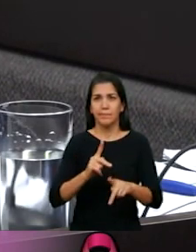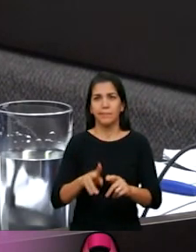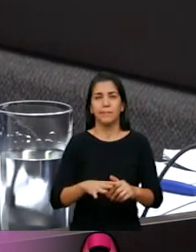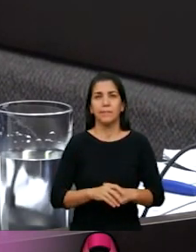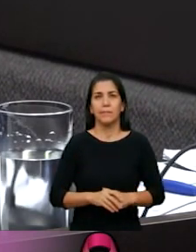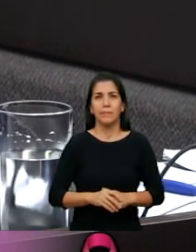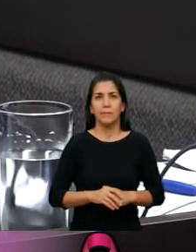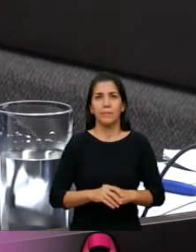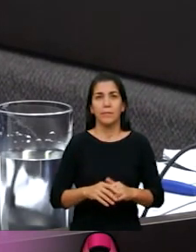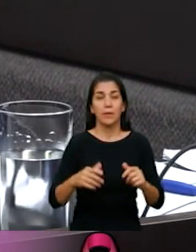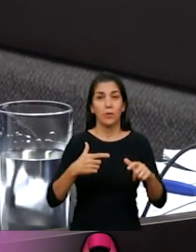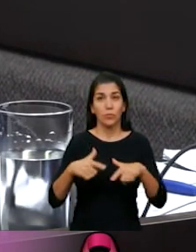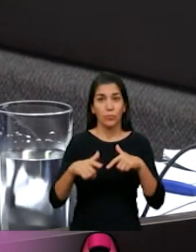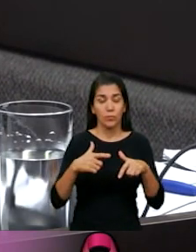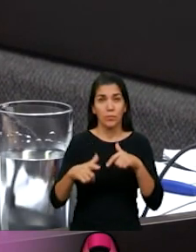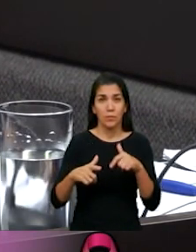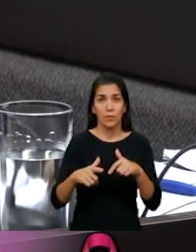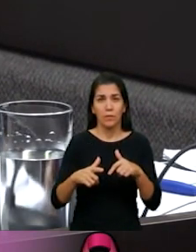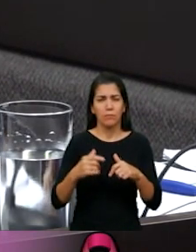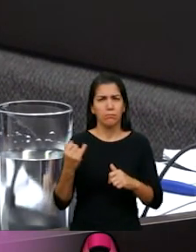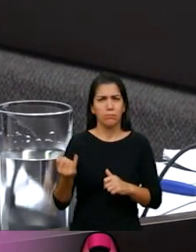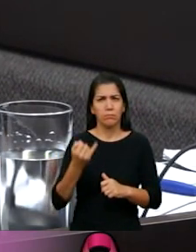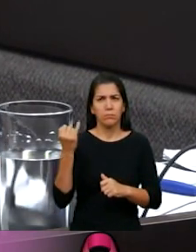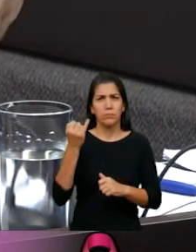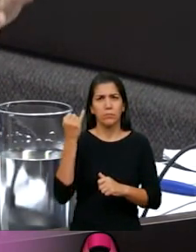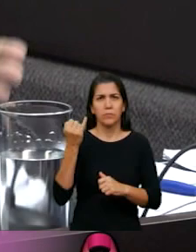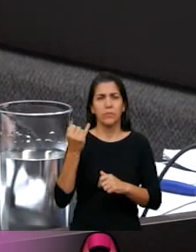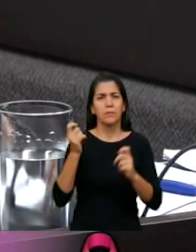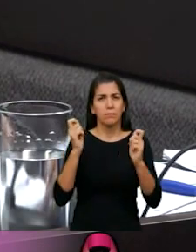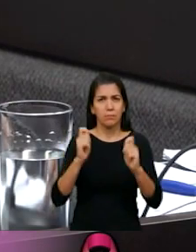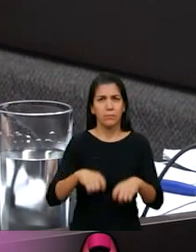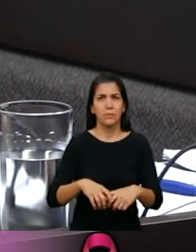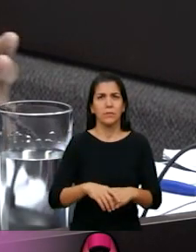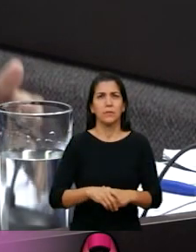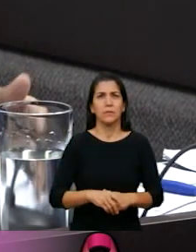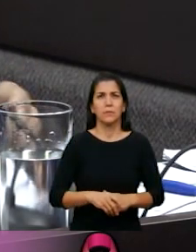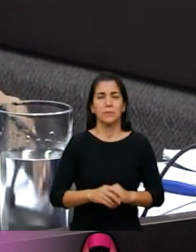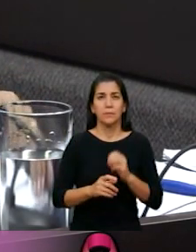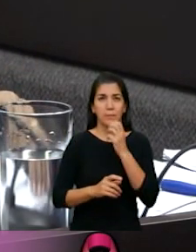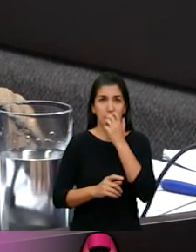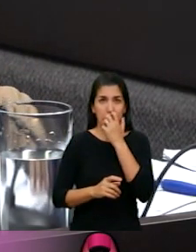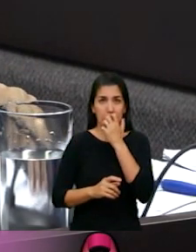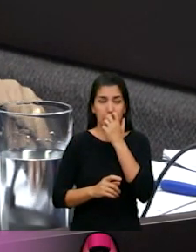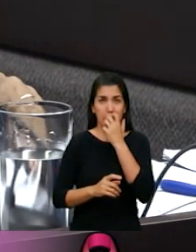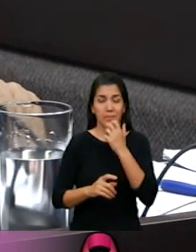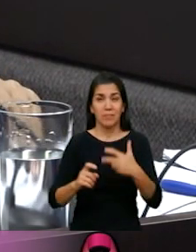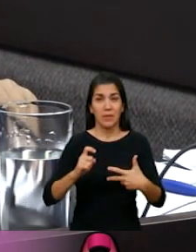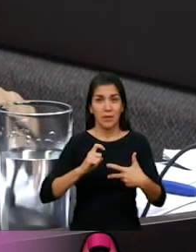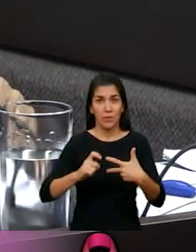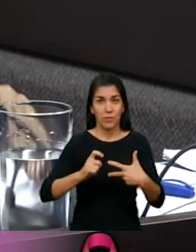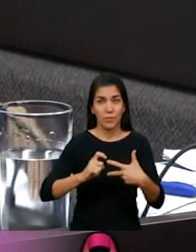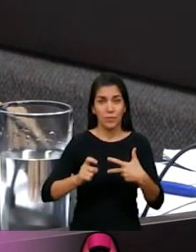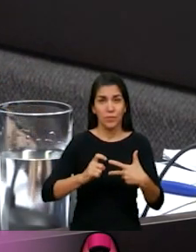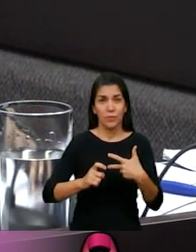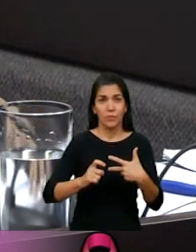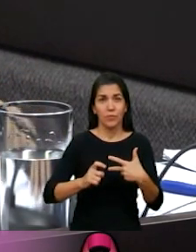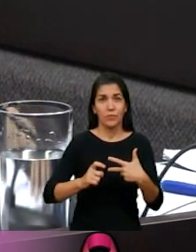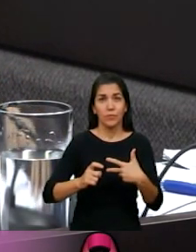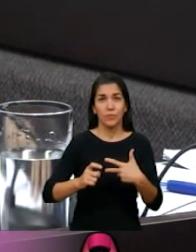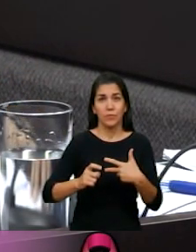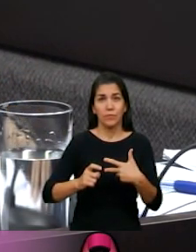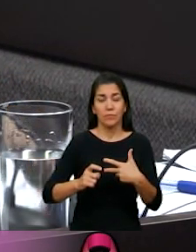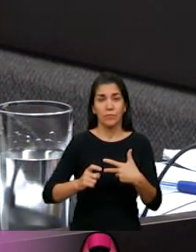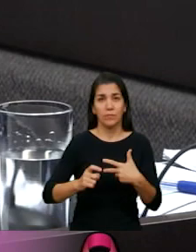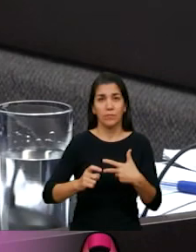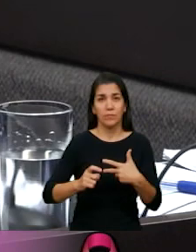uma atividade indispensável, um meio-termo entre a deliberação do Executivo e uma decisão judiciária,